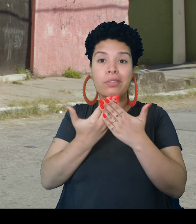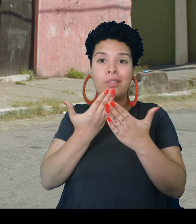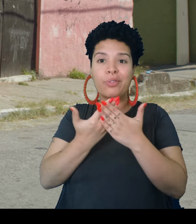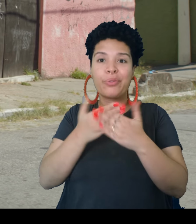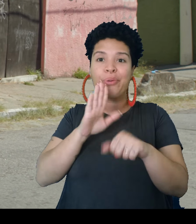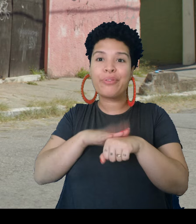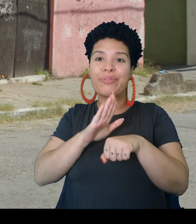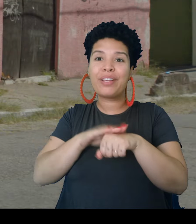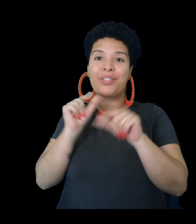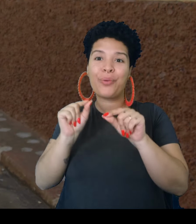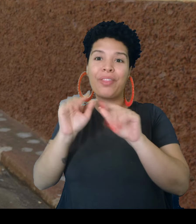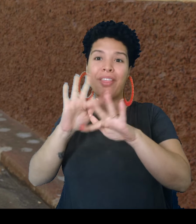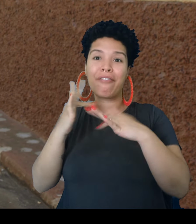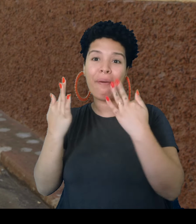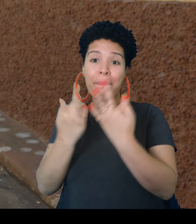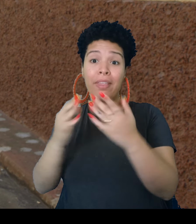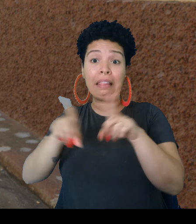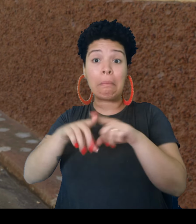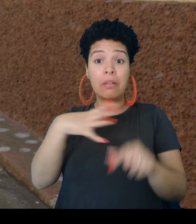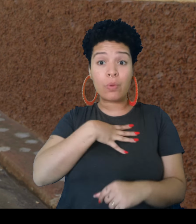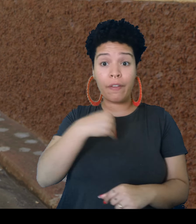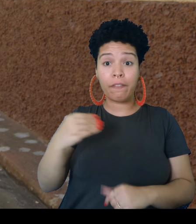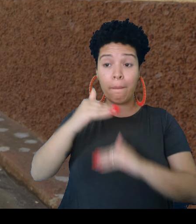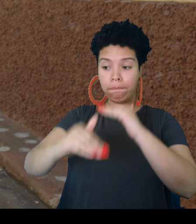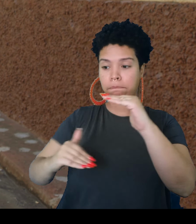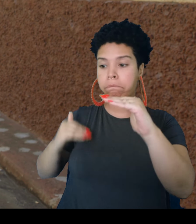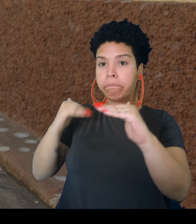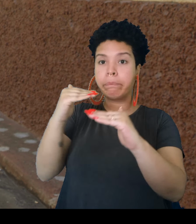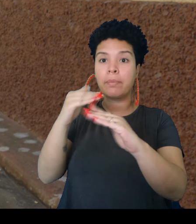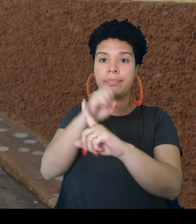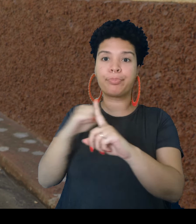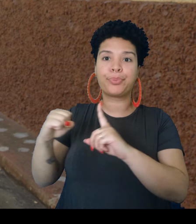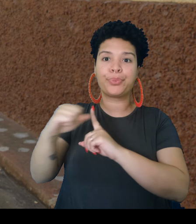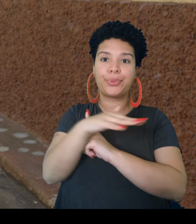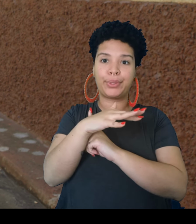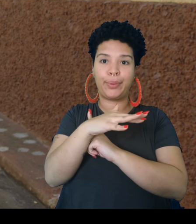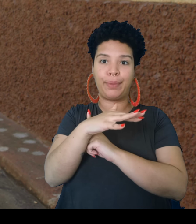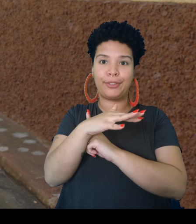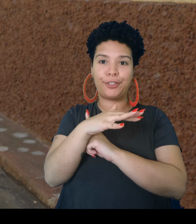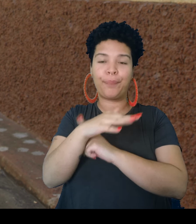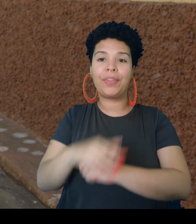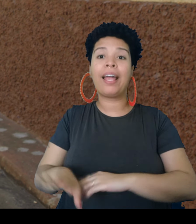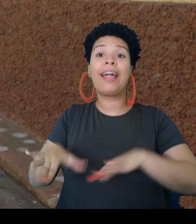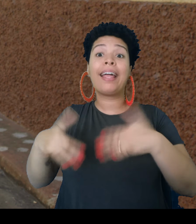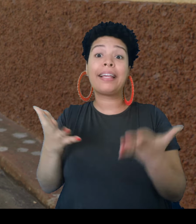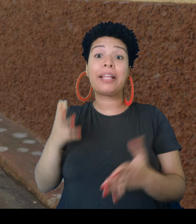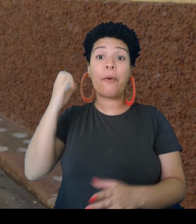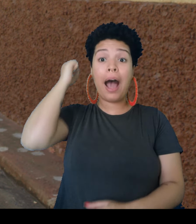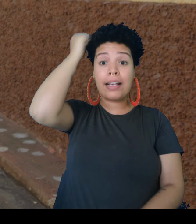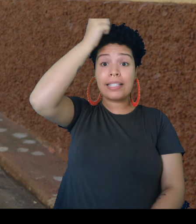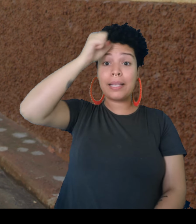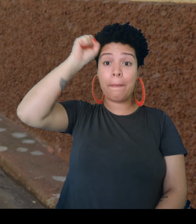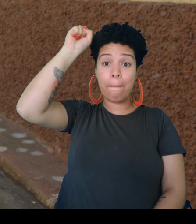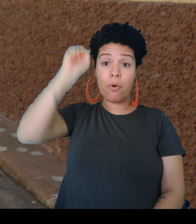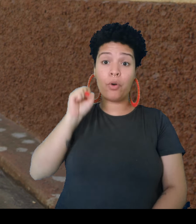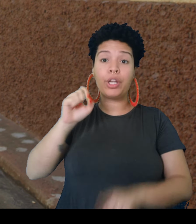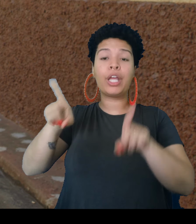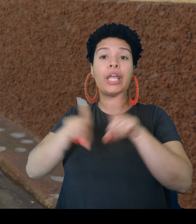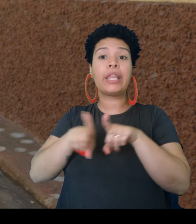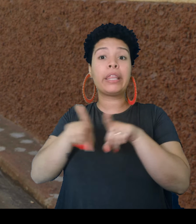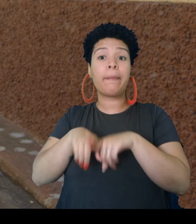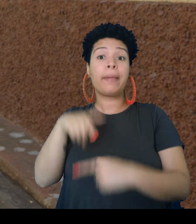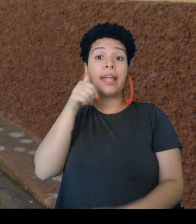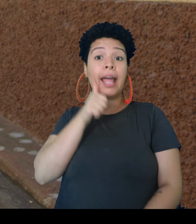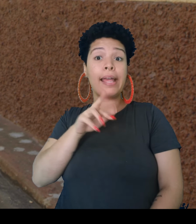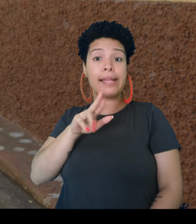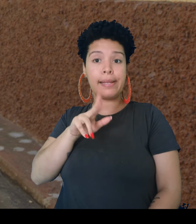ascenderem financeiramente. Simone e sua irmã mais nova, Helene, estudaram em uma prestigiada escola católica só para meninas. Sua